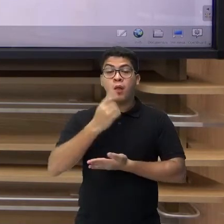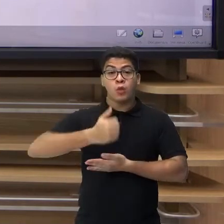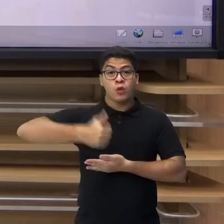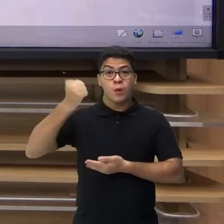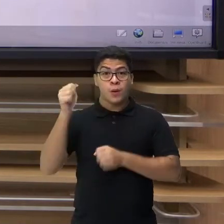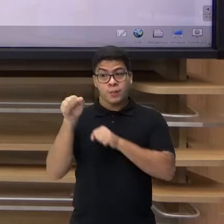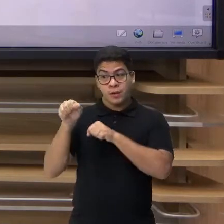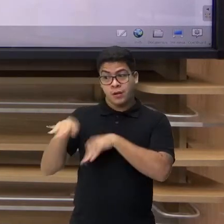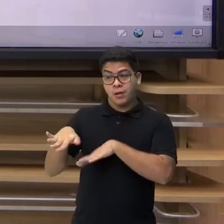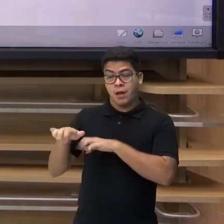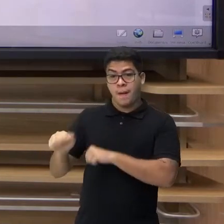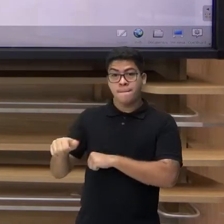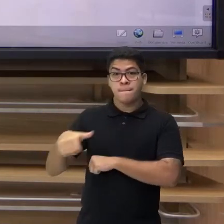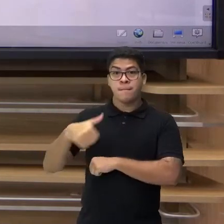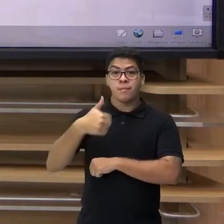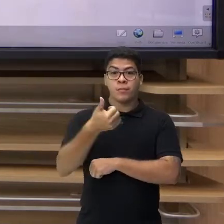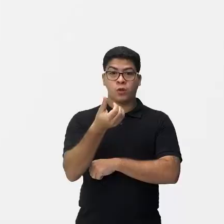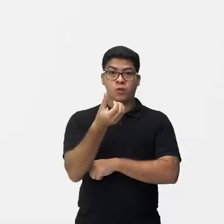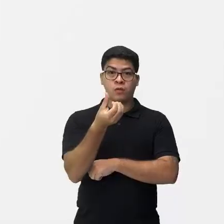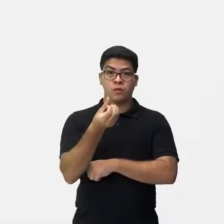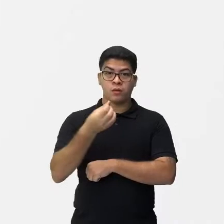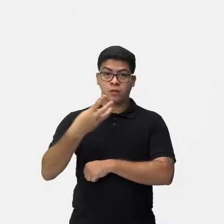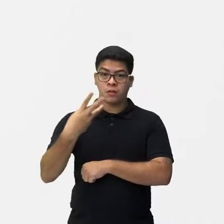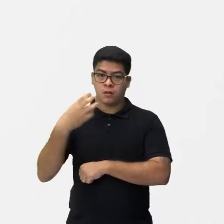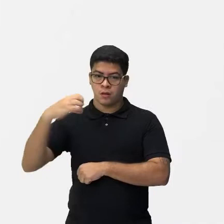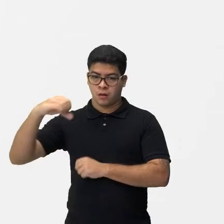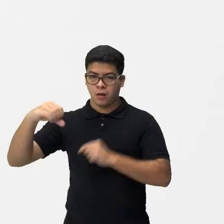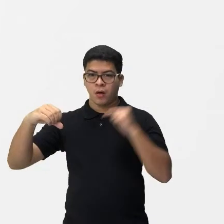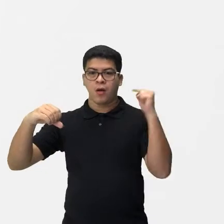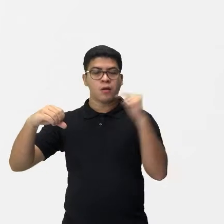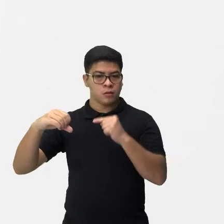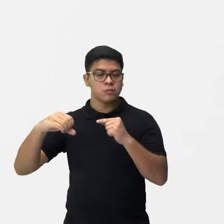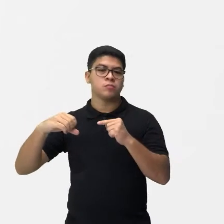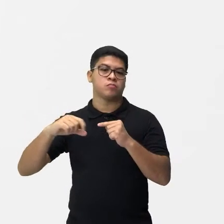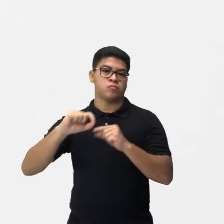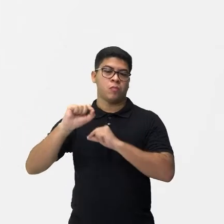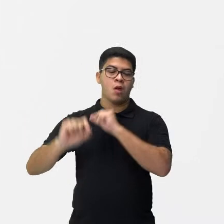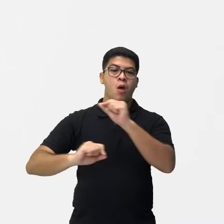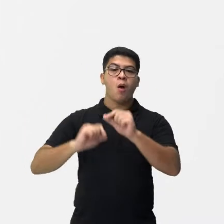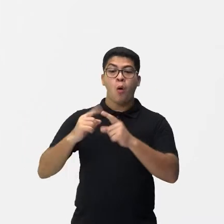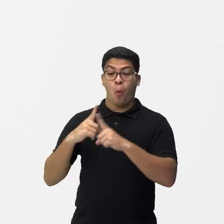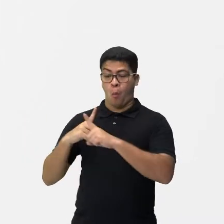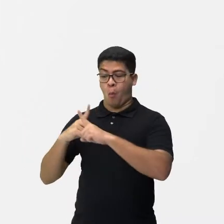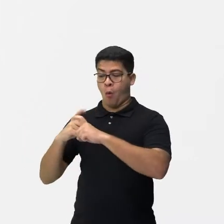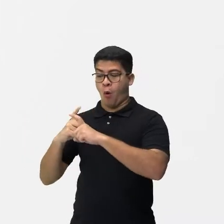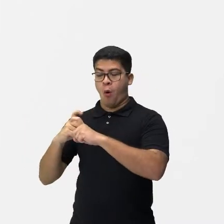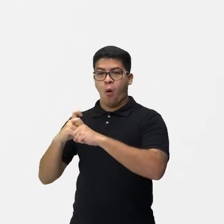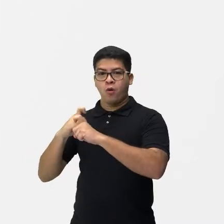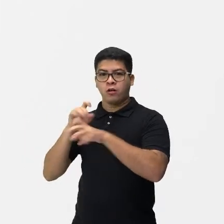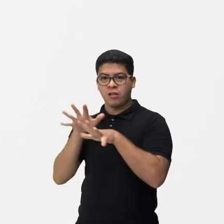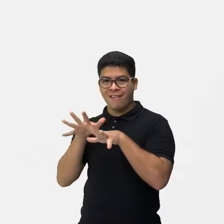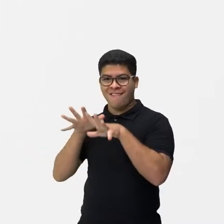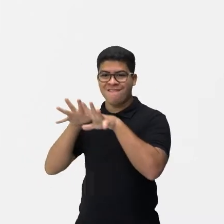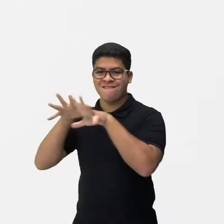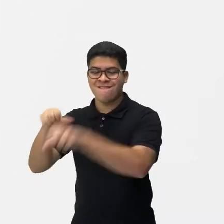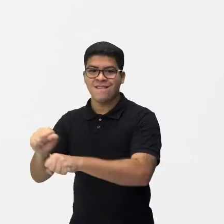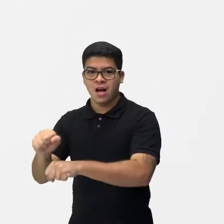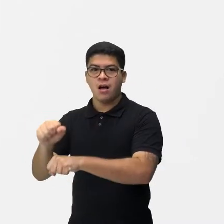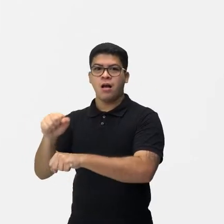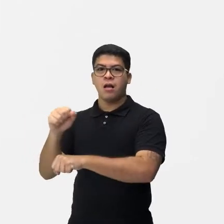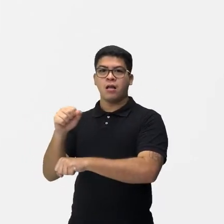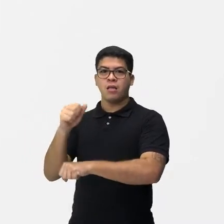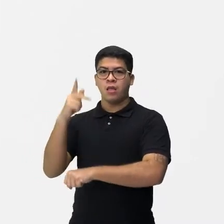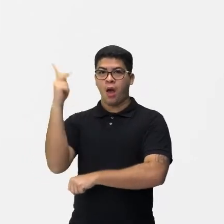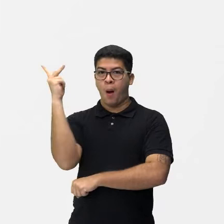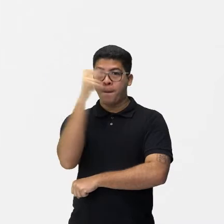de setembro de 1939, quando os nazistas alemães invadem a Polônia. A gente tem até uma